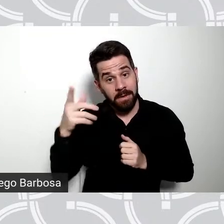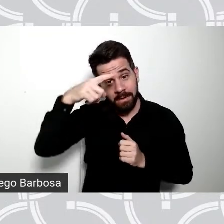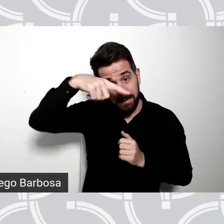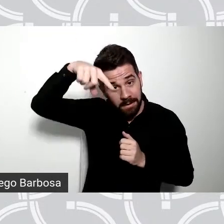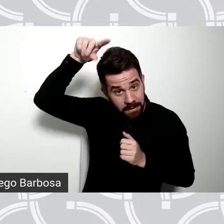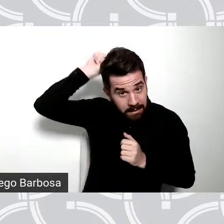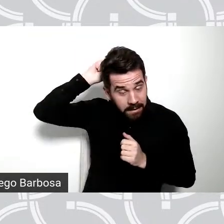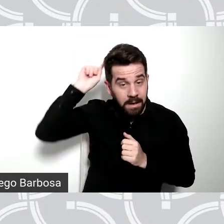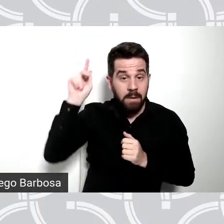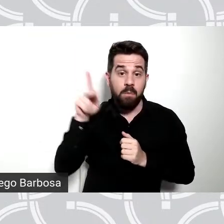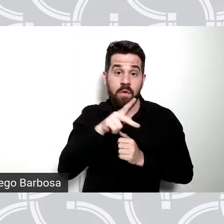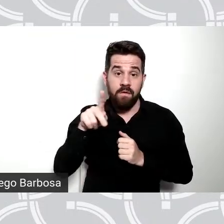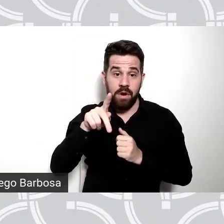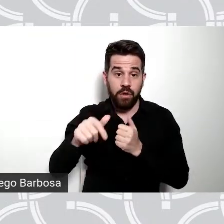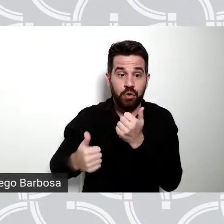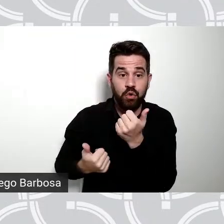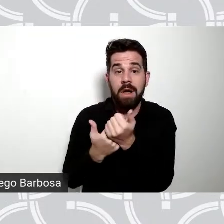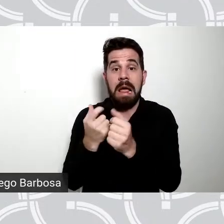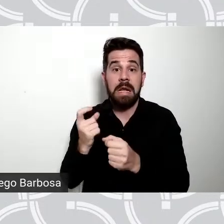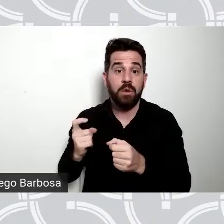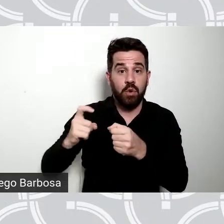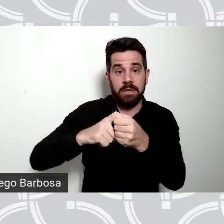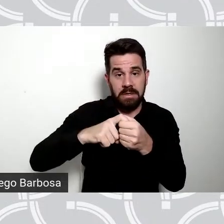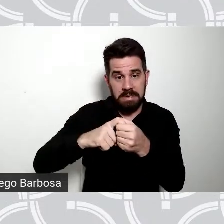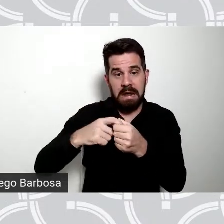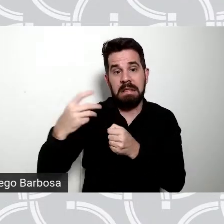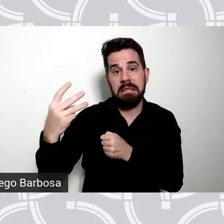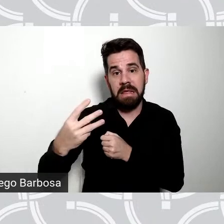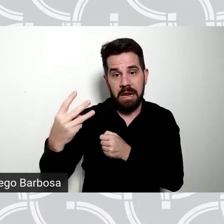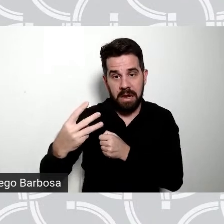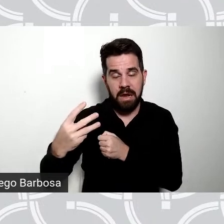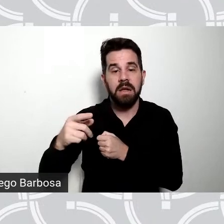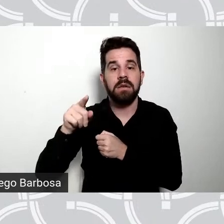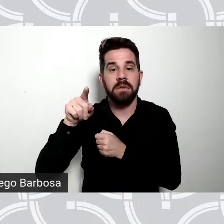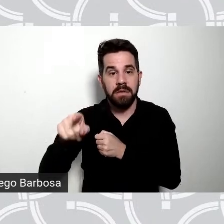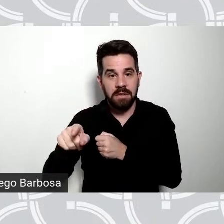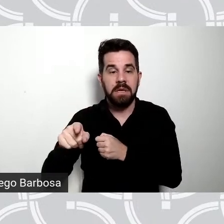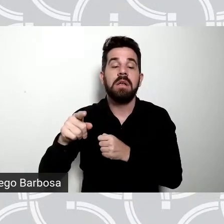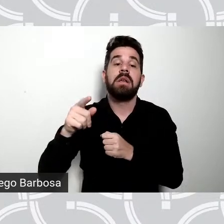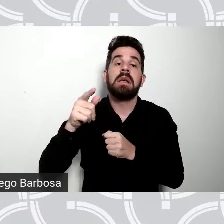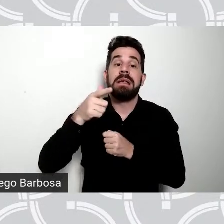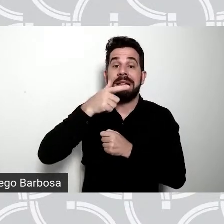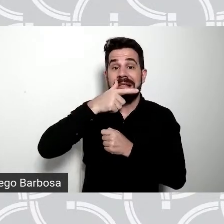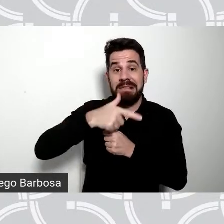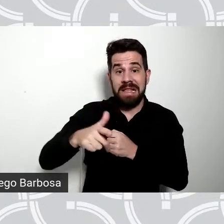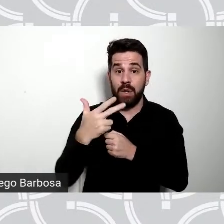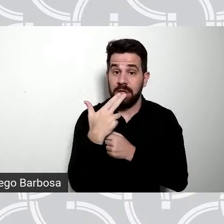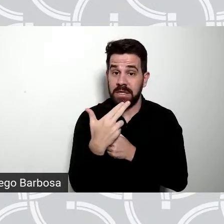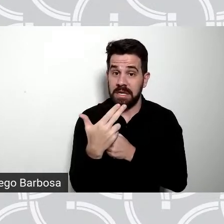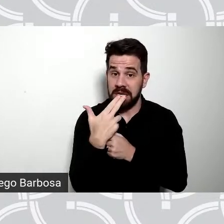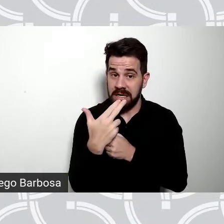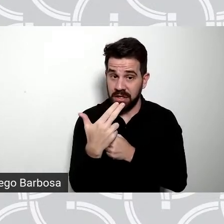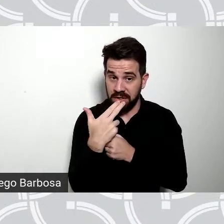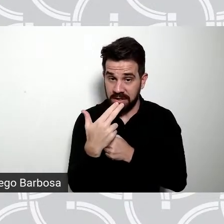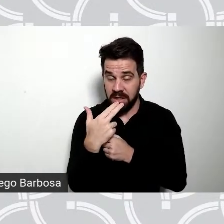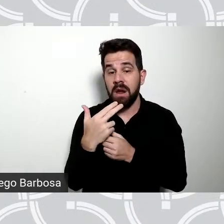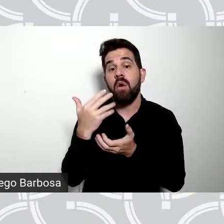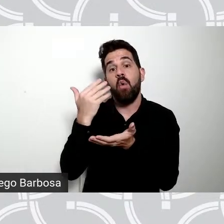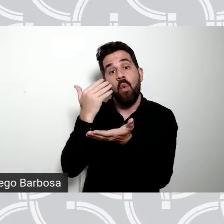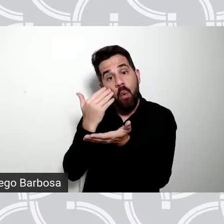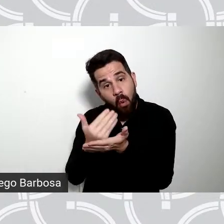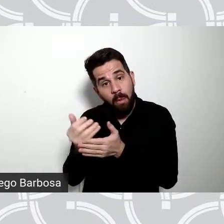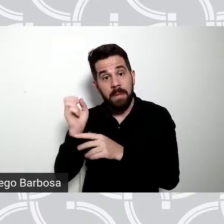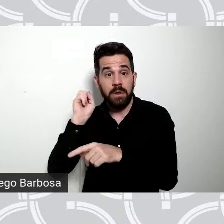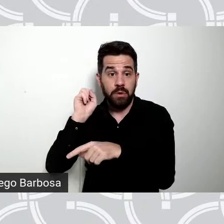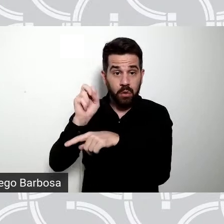do Departamento de Línguas Estrangeiras e Tradução da Universidade de Brasília, onde leciona desde